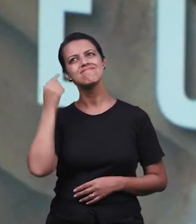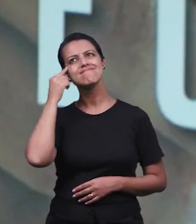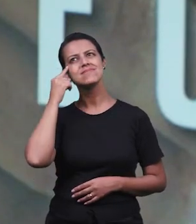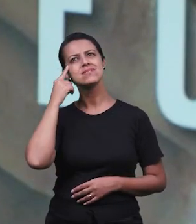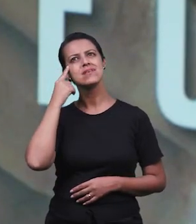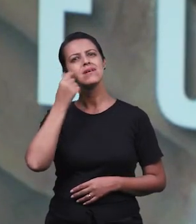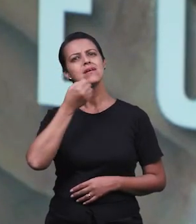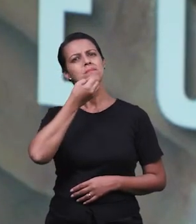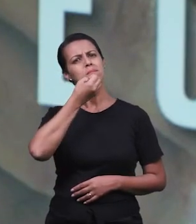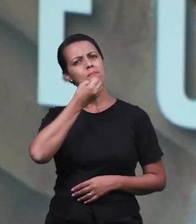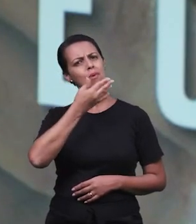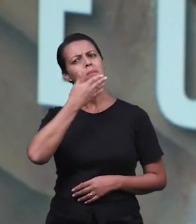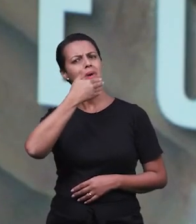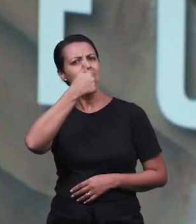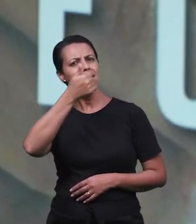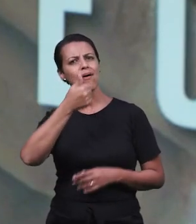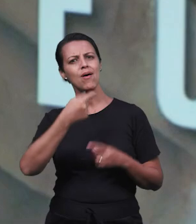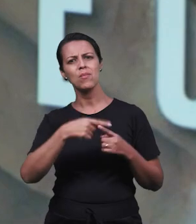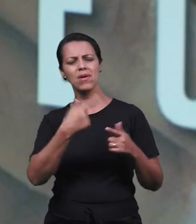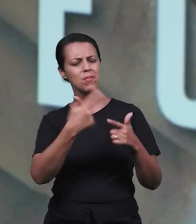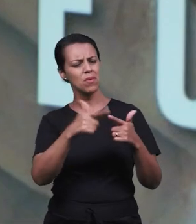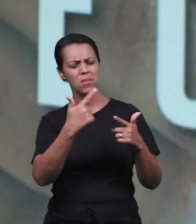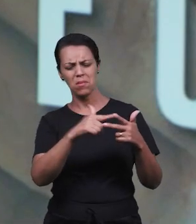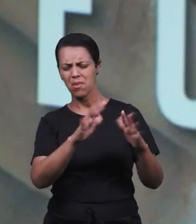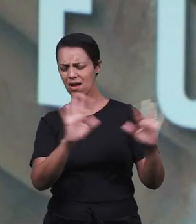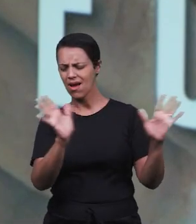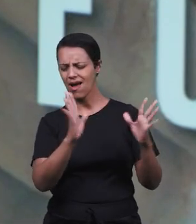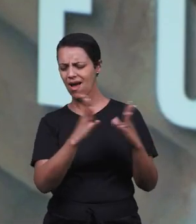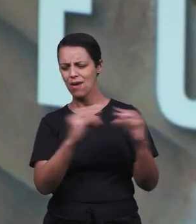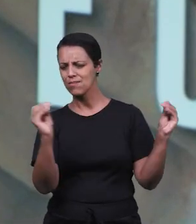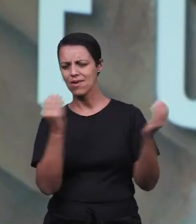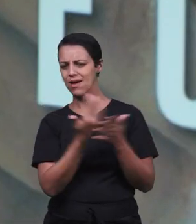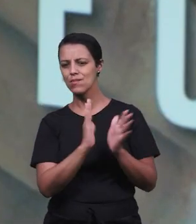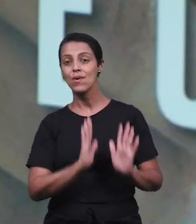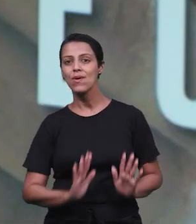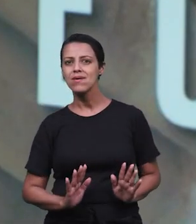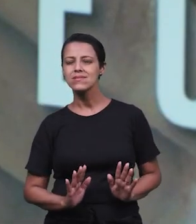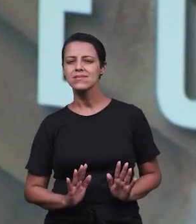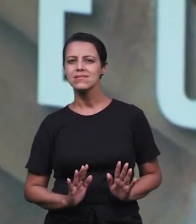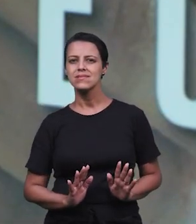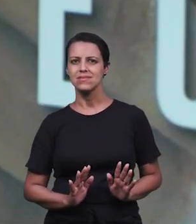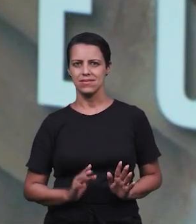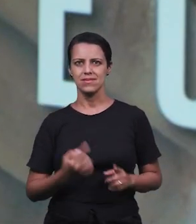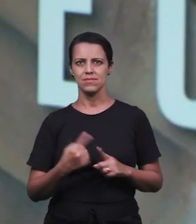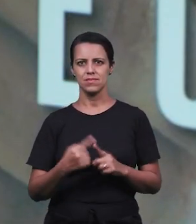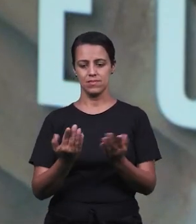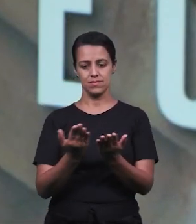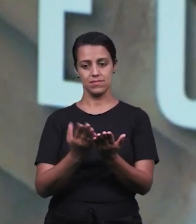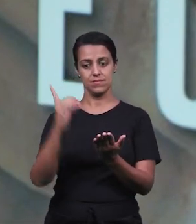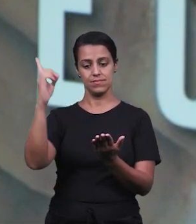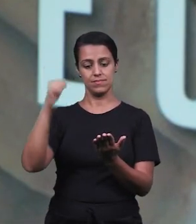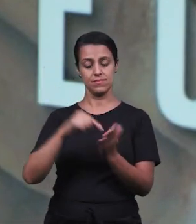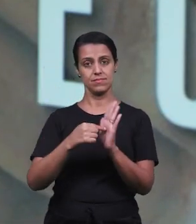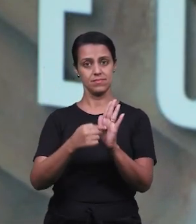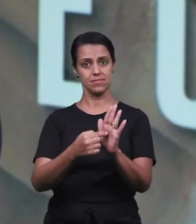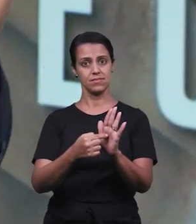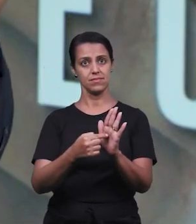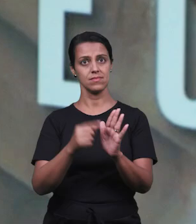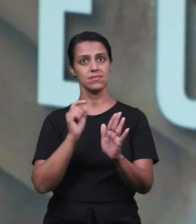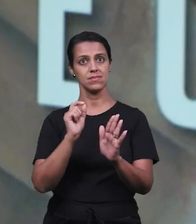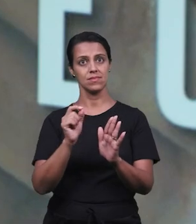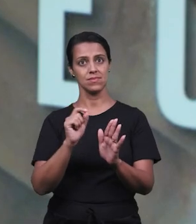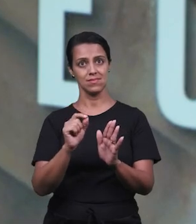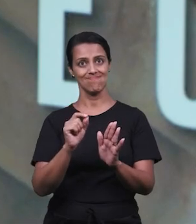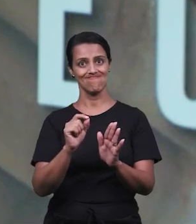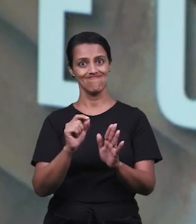de diversos problemas. Vamos dizer assim, a própria palavra de Deus diz que o amor ao dinheiro é a raiz de todos